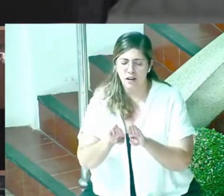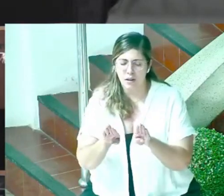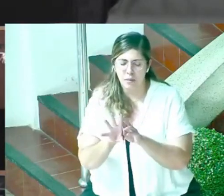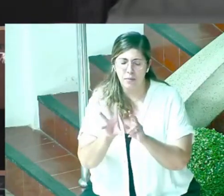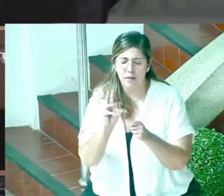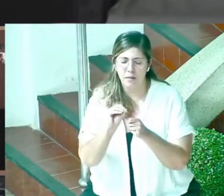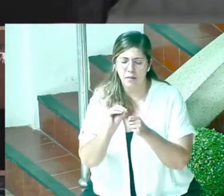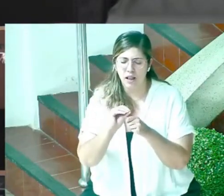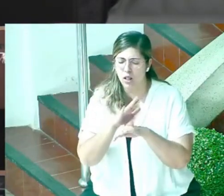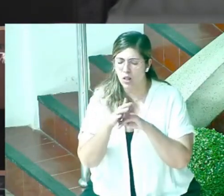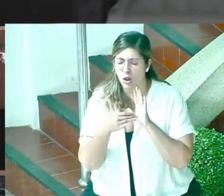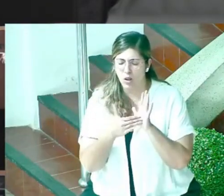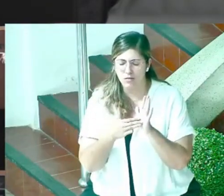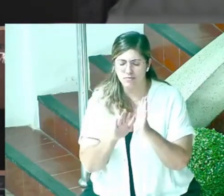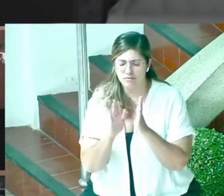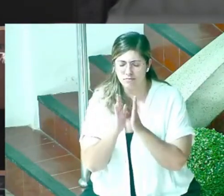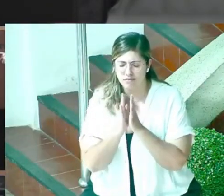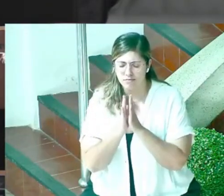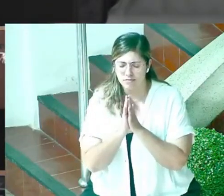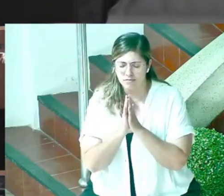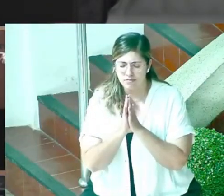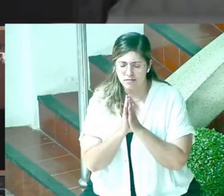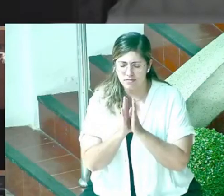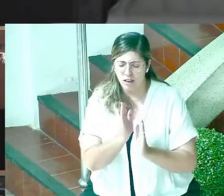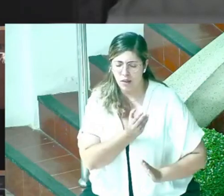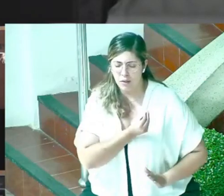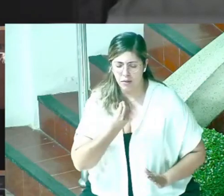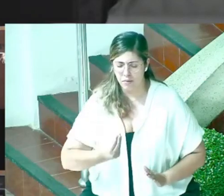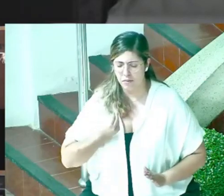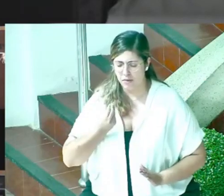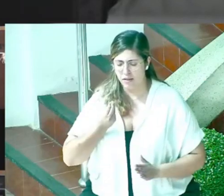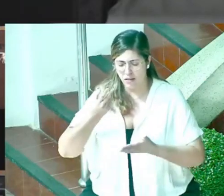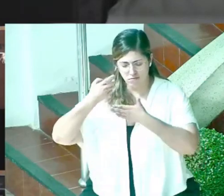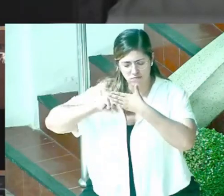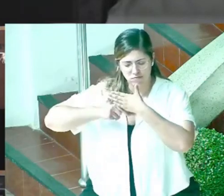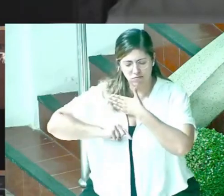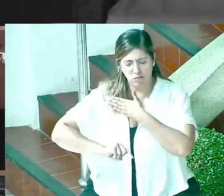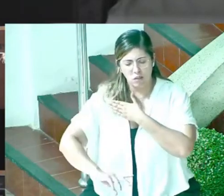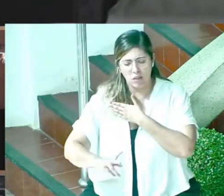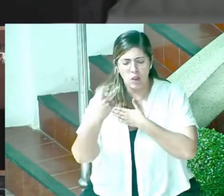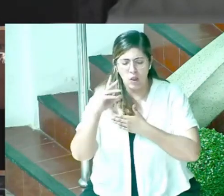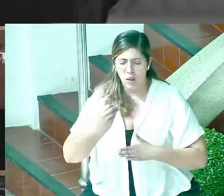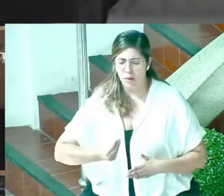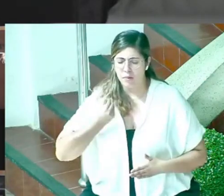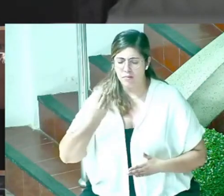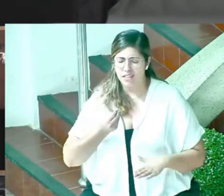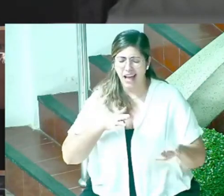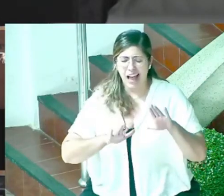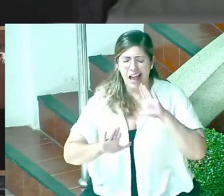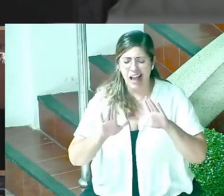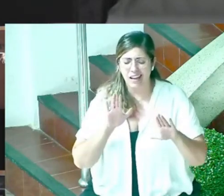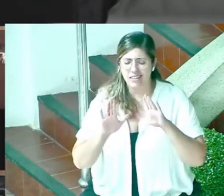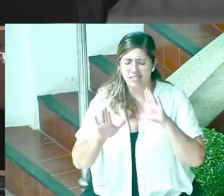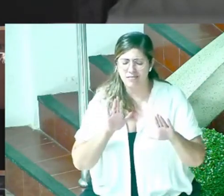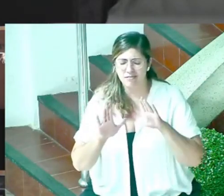das tuas transgressões. Isso é liberador. Isso é maravilhoso.